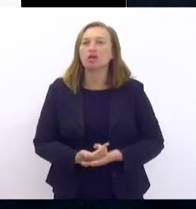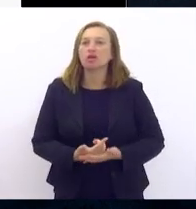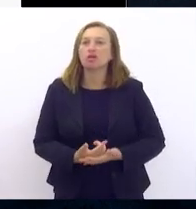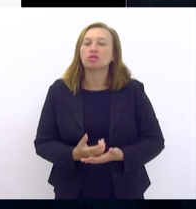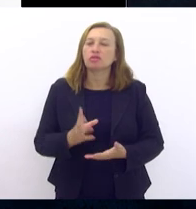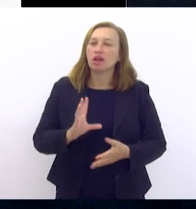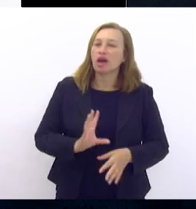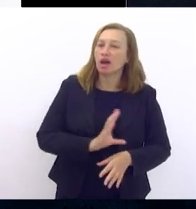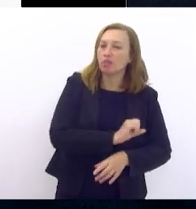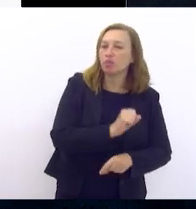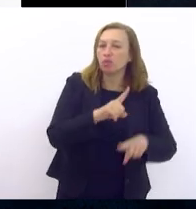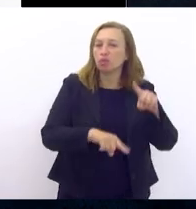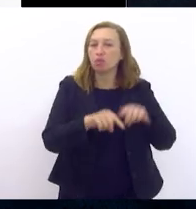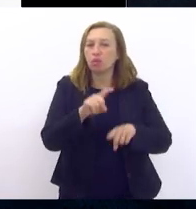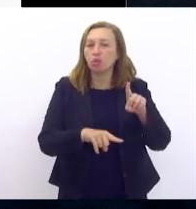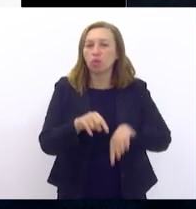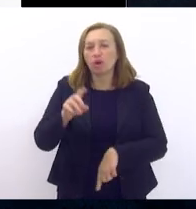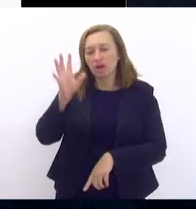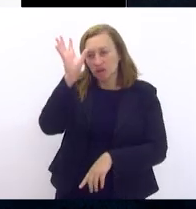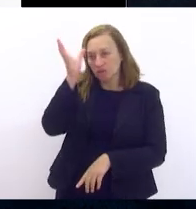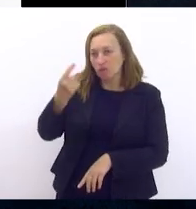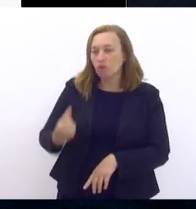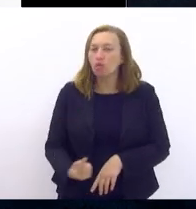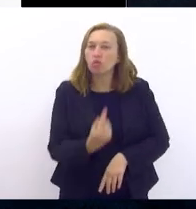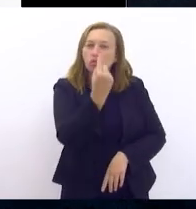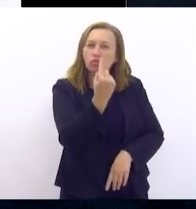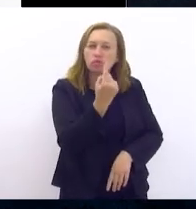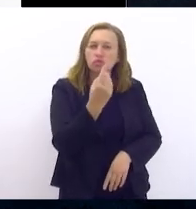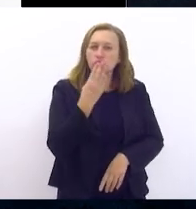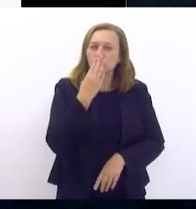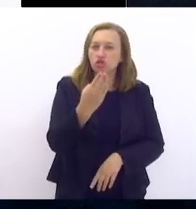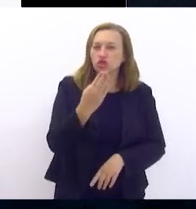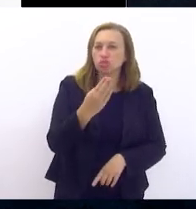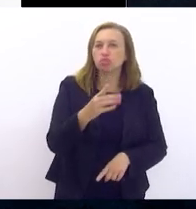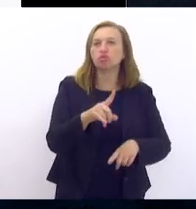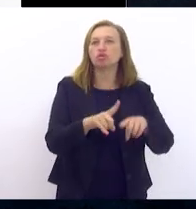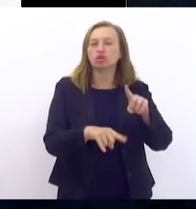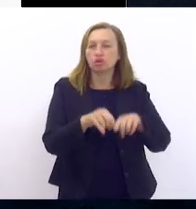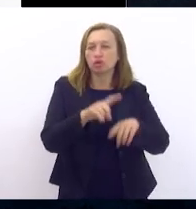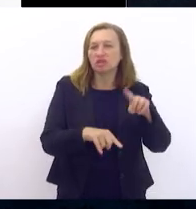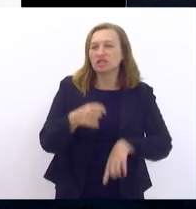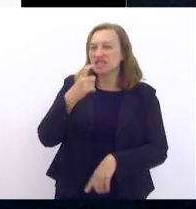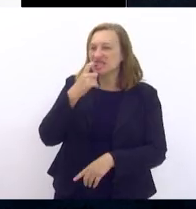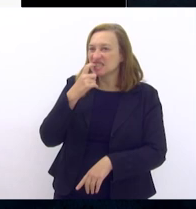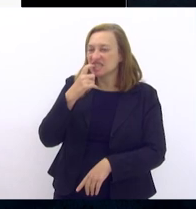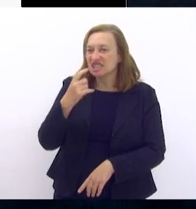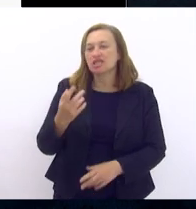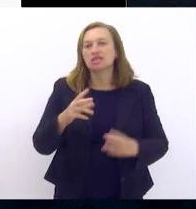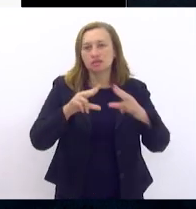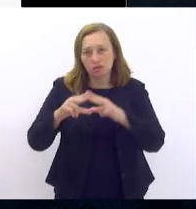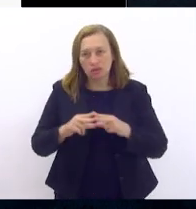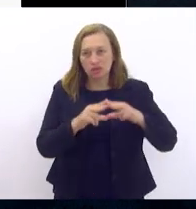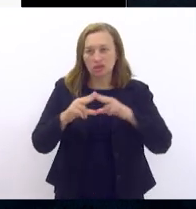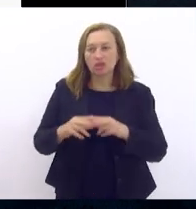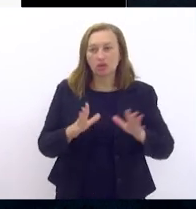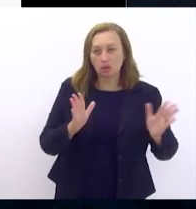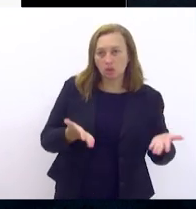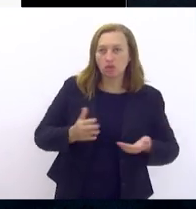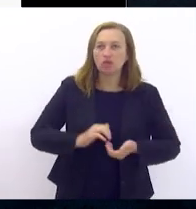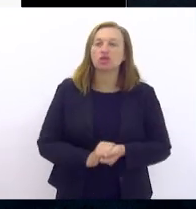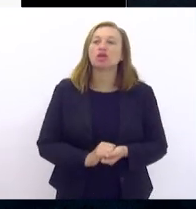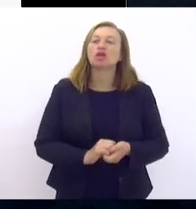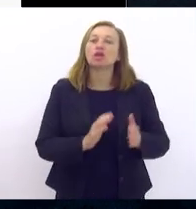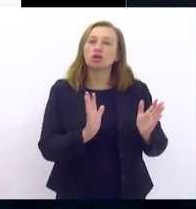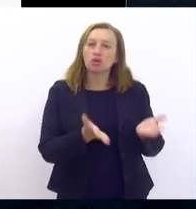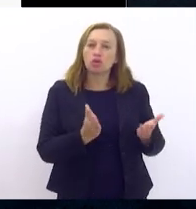monomaterial é ter soluções com único material único tipo de plástico para facilitar reciclagem então materiais hoje que eram